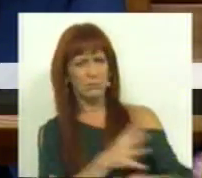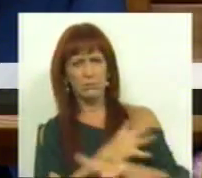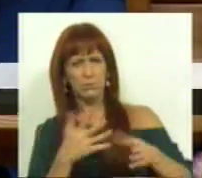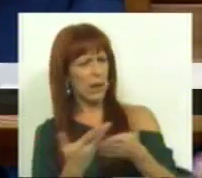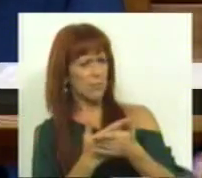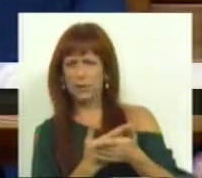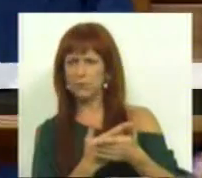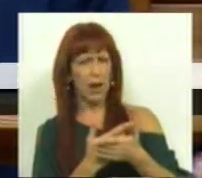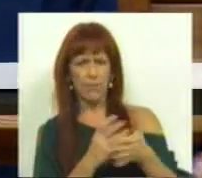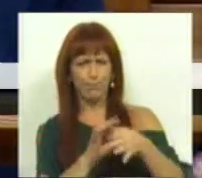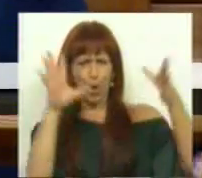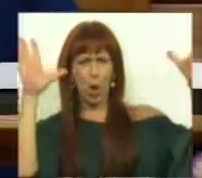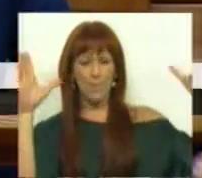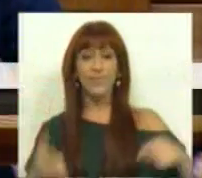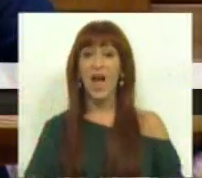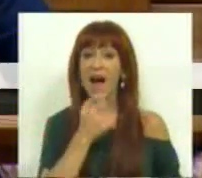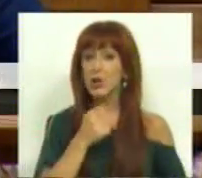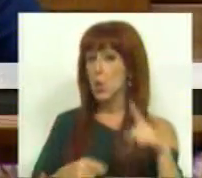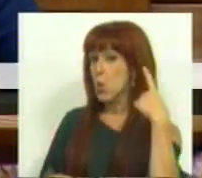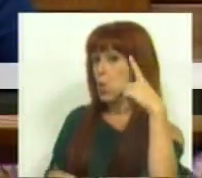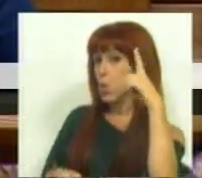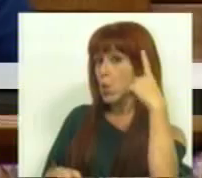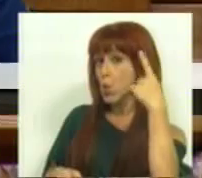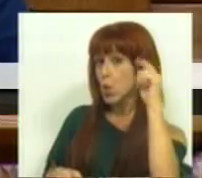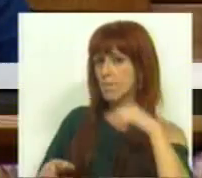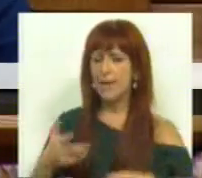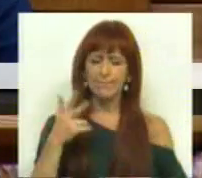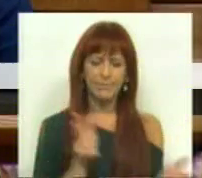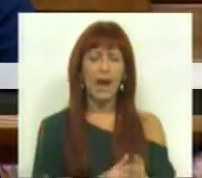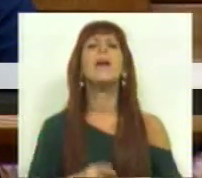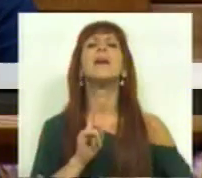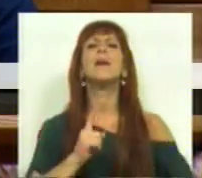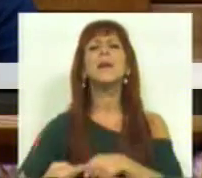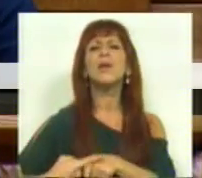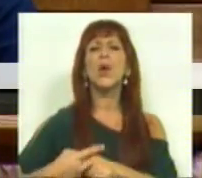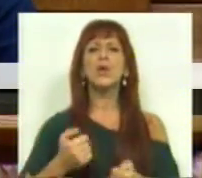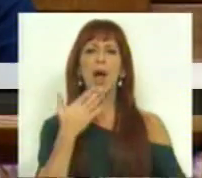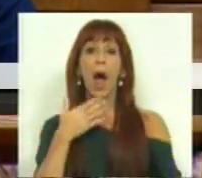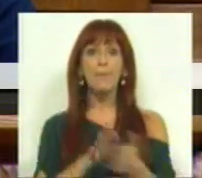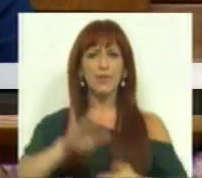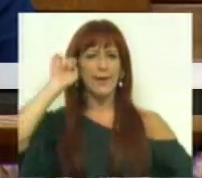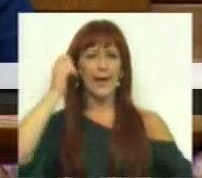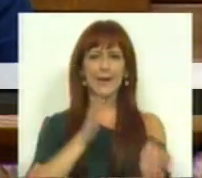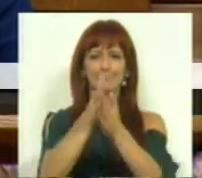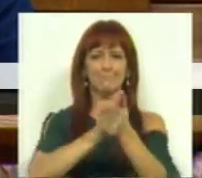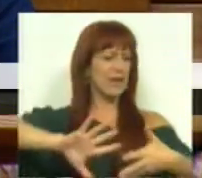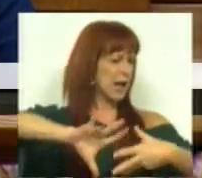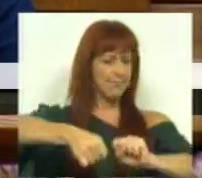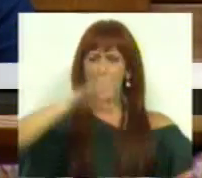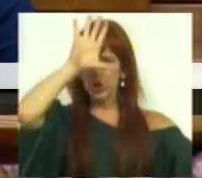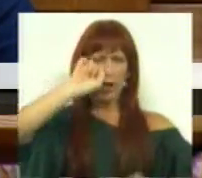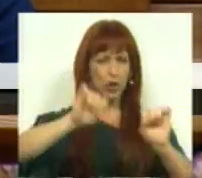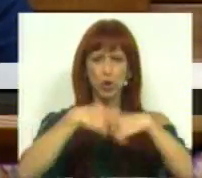crescimento da economia. Apenas uma e só uma realidade interessa. aproveitar a crise para aniquilar o